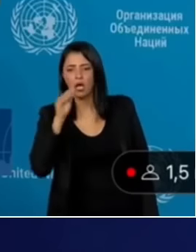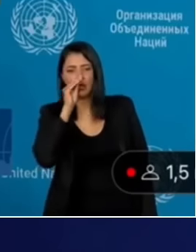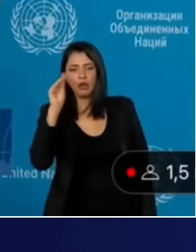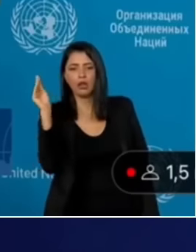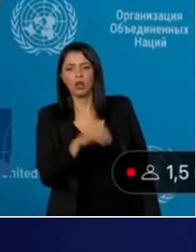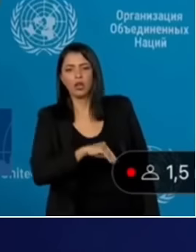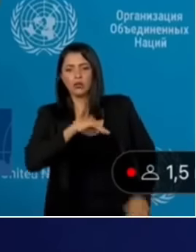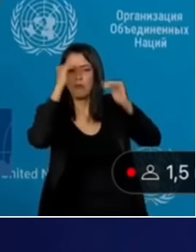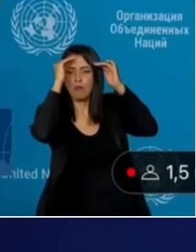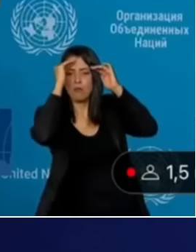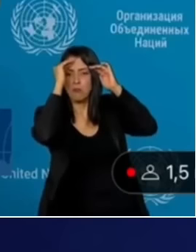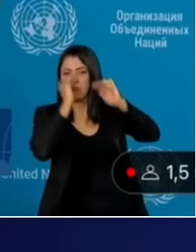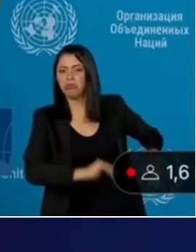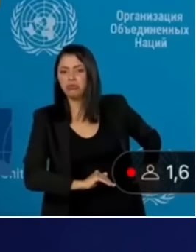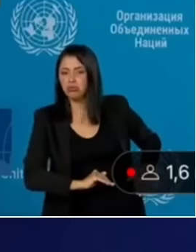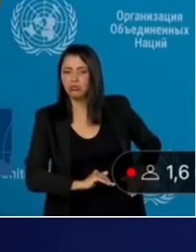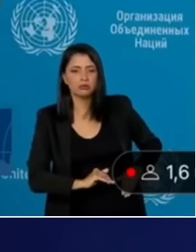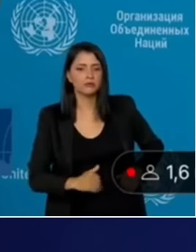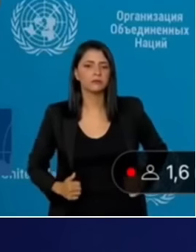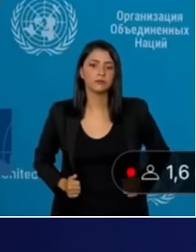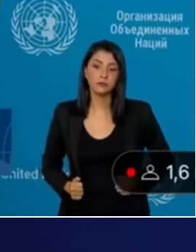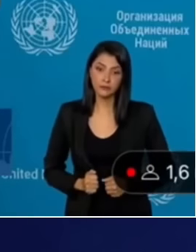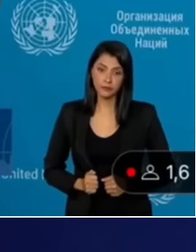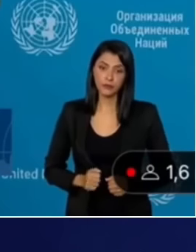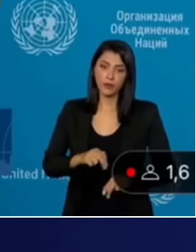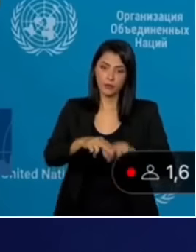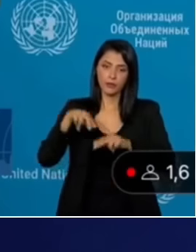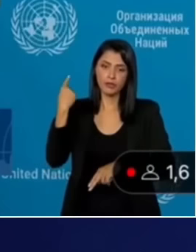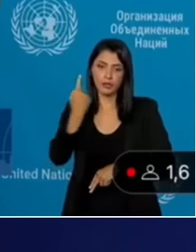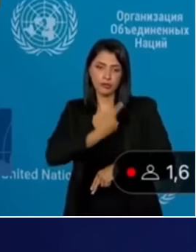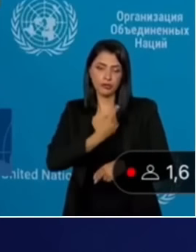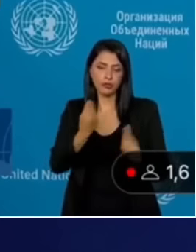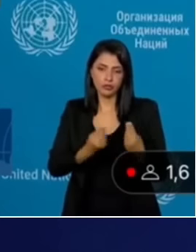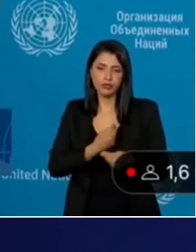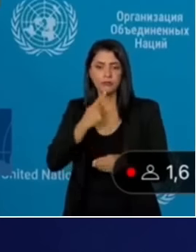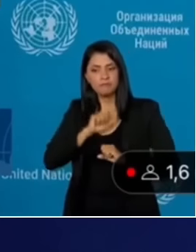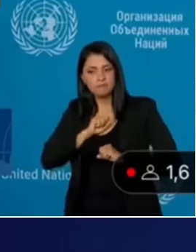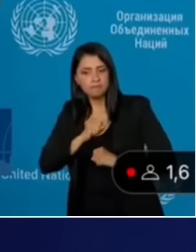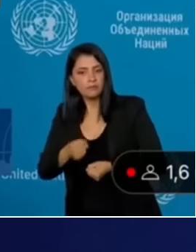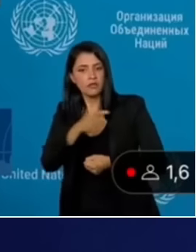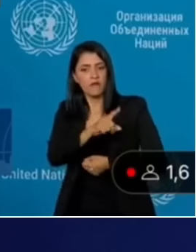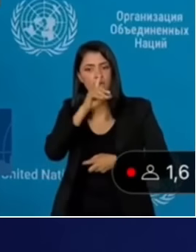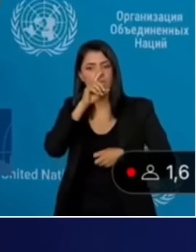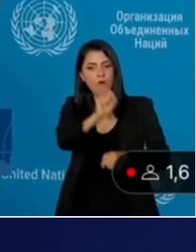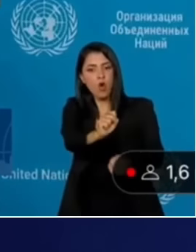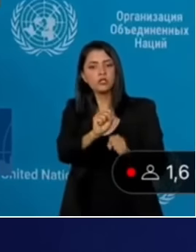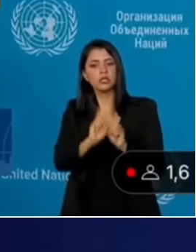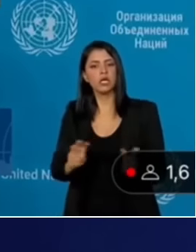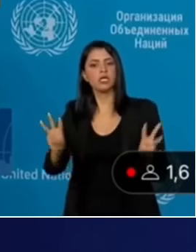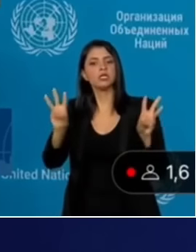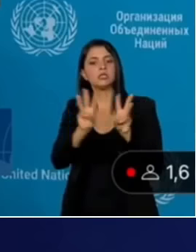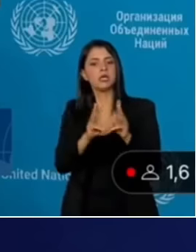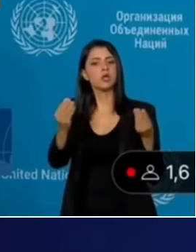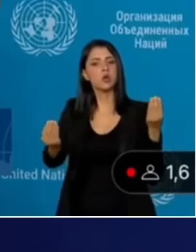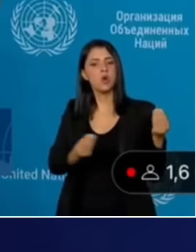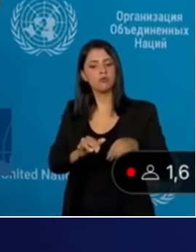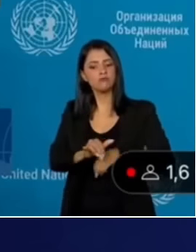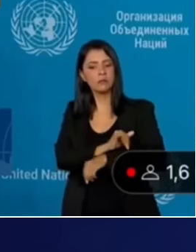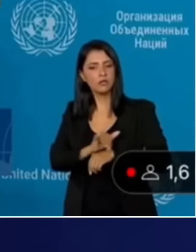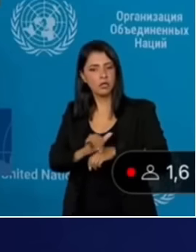não cumpre e por isso que nós estamos nessa briga de fortalecer a ono como instrumento que